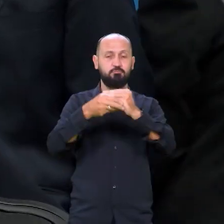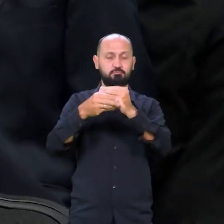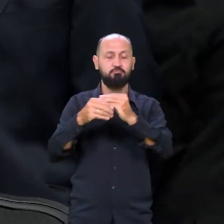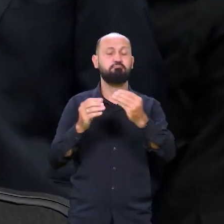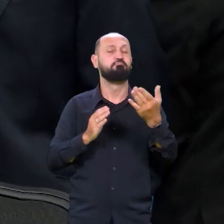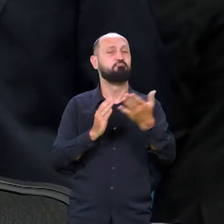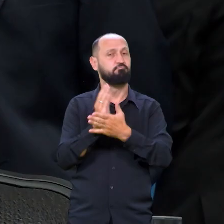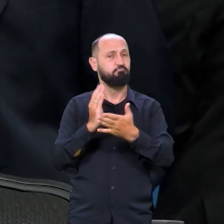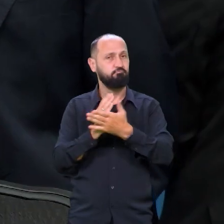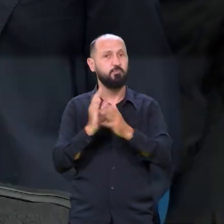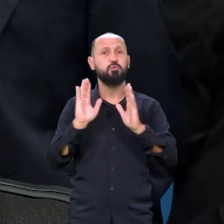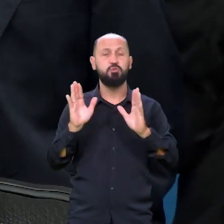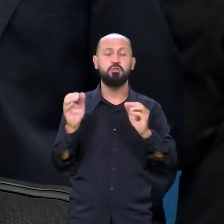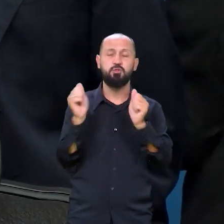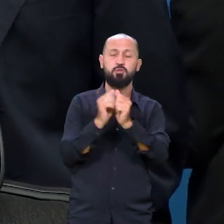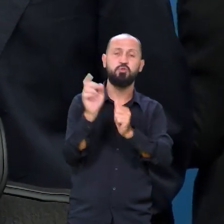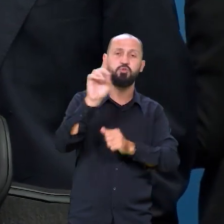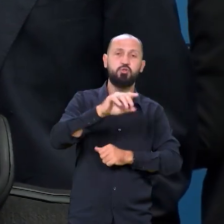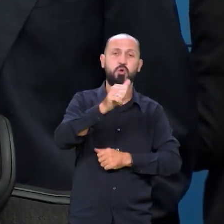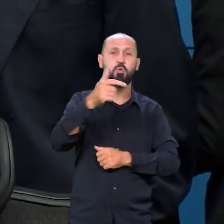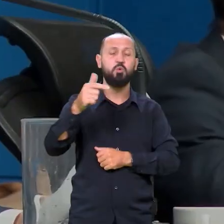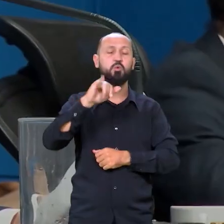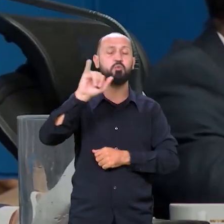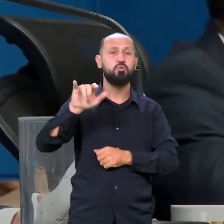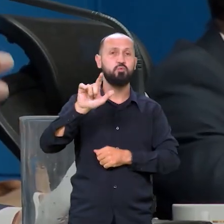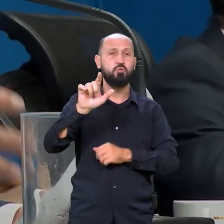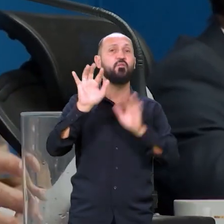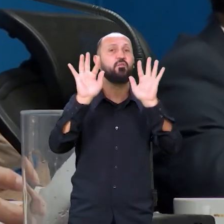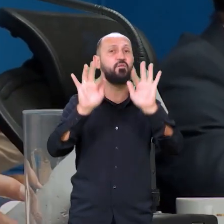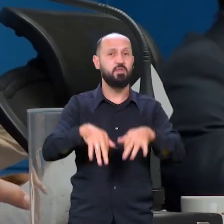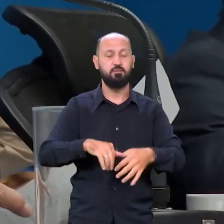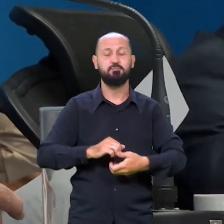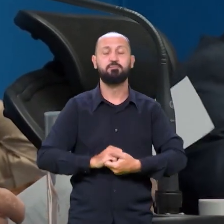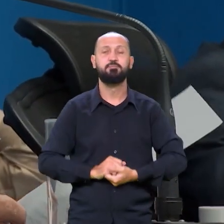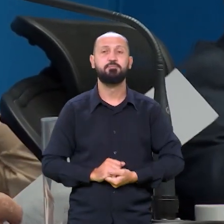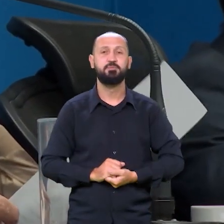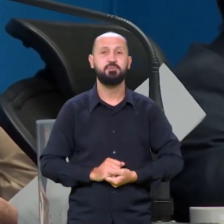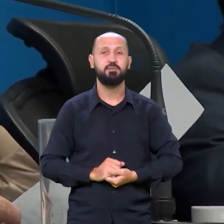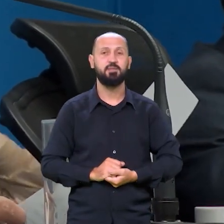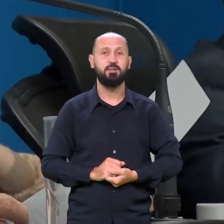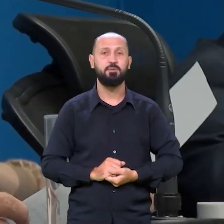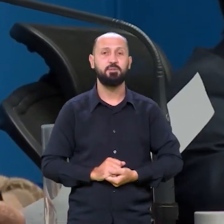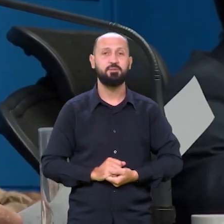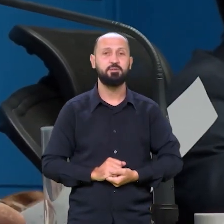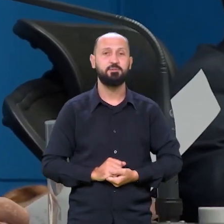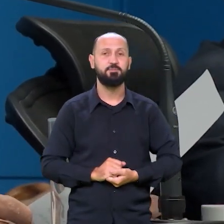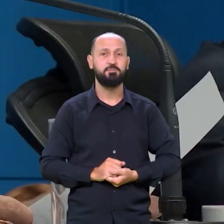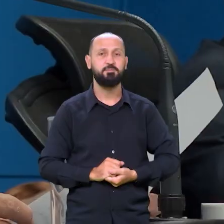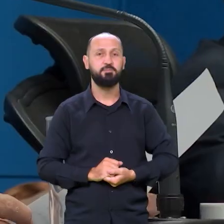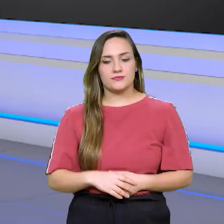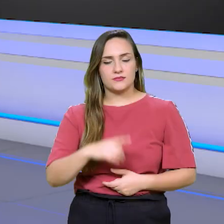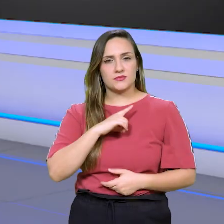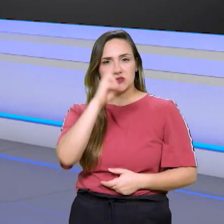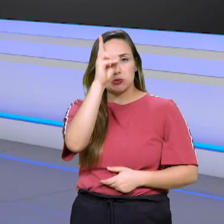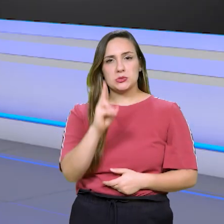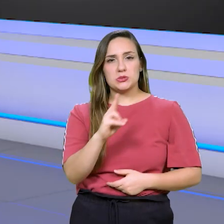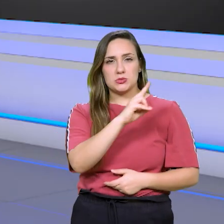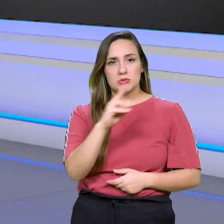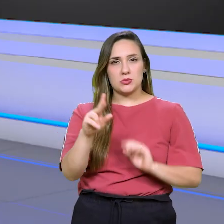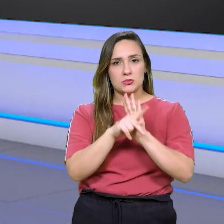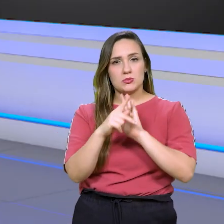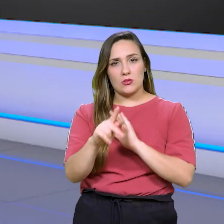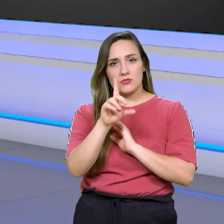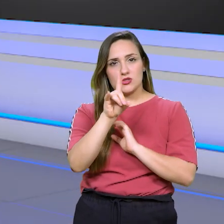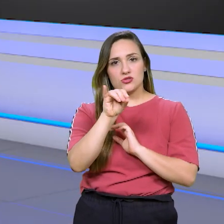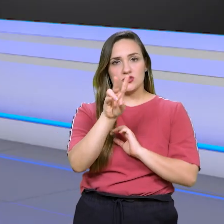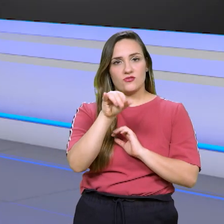segunda discussão com as emendas parlamentares e dia 12 terá sua votação final. Missa do